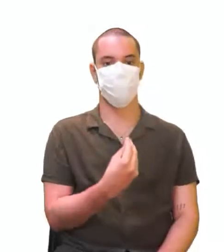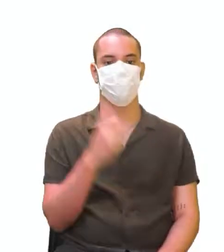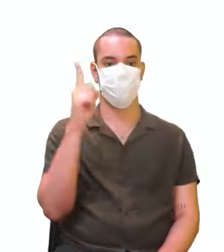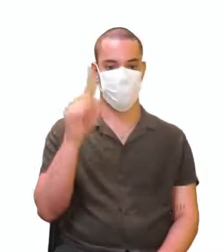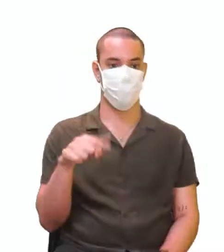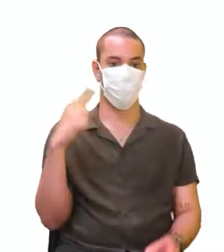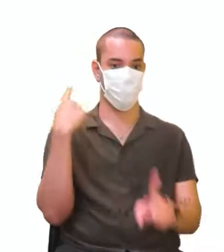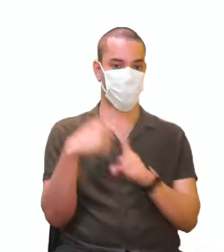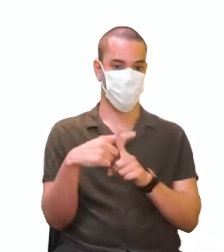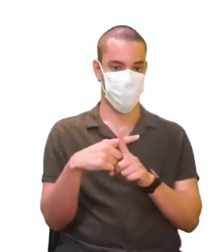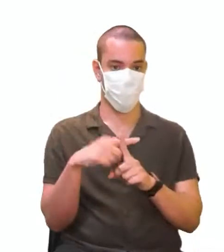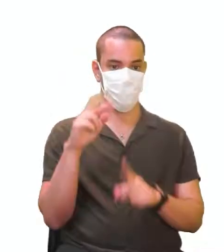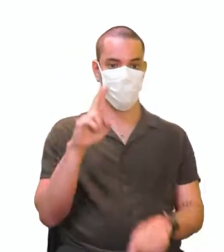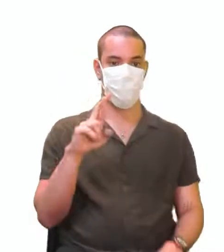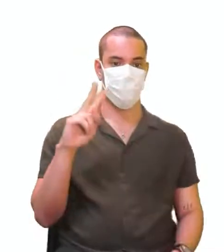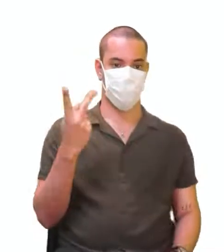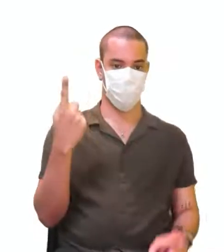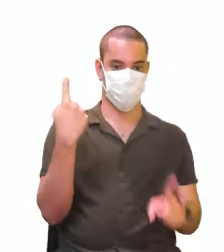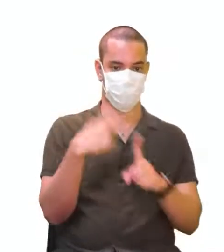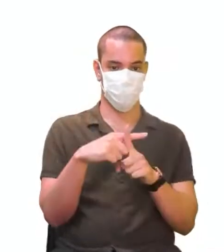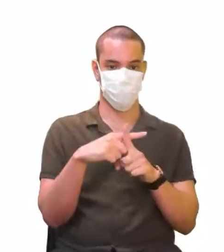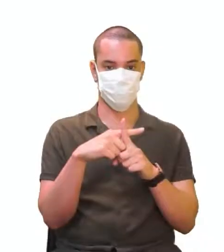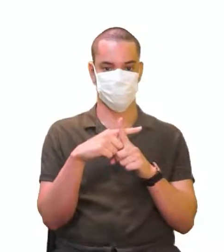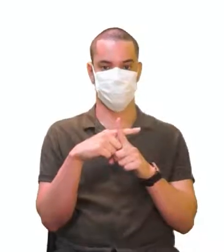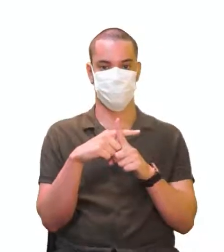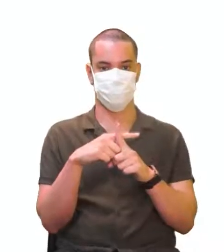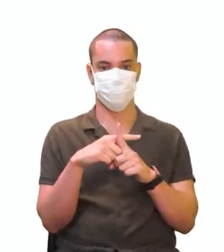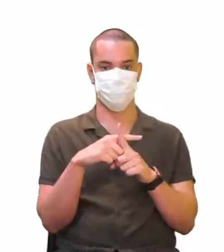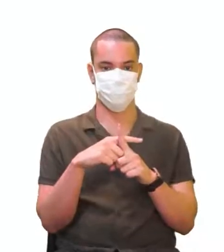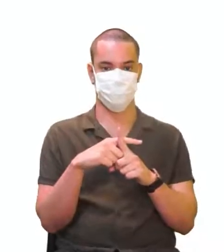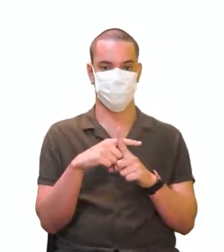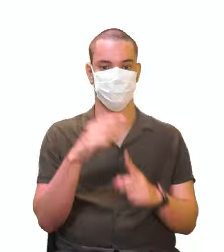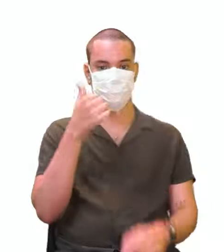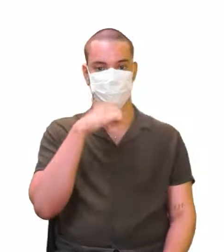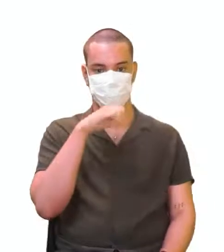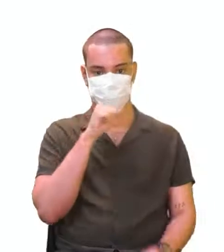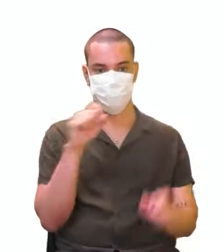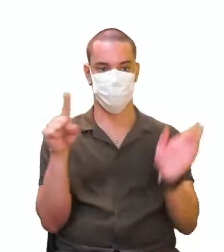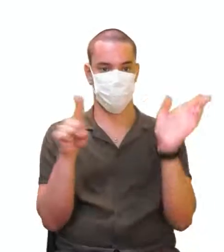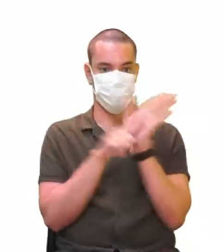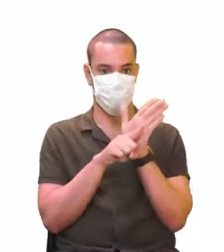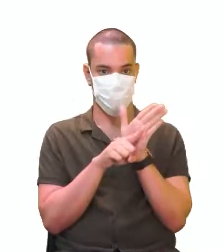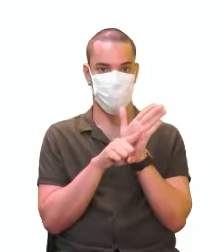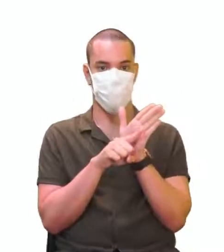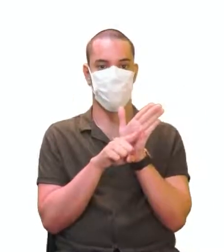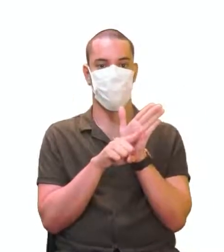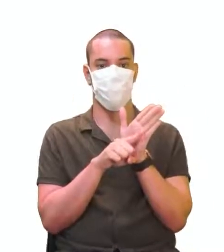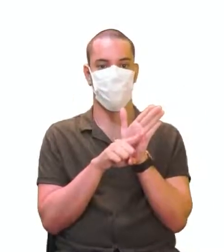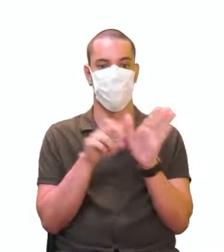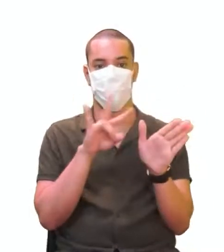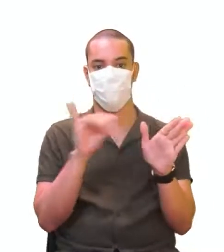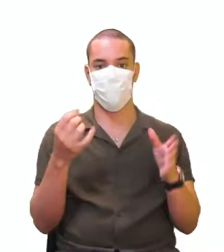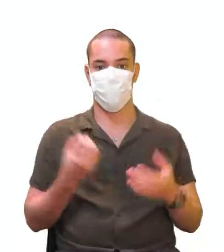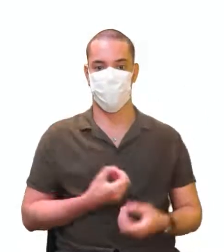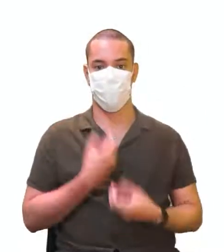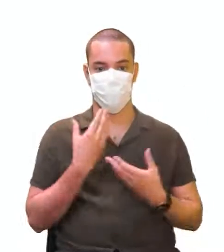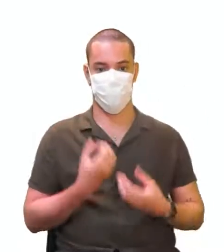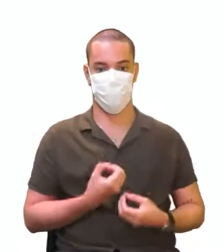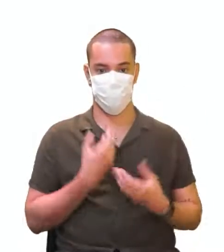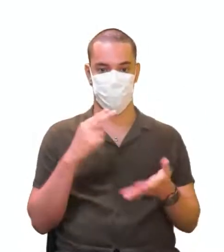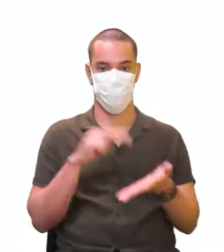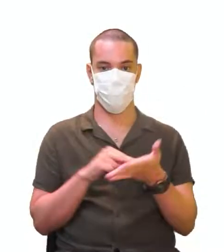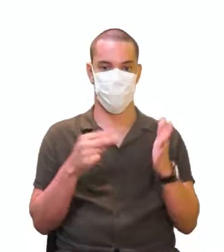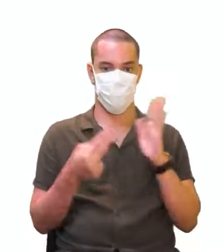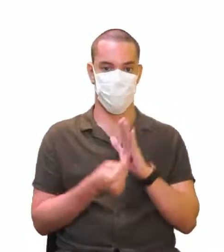é positivo, é RH positivo. Então, e a ele vai mãe é negativa, né? E a mãe é negativo. Ele vai começar a produzir anticorpos, que são